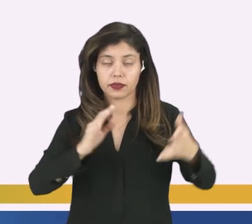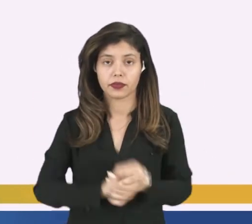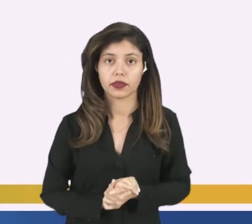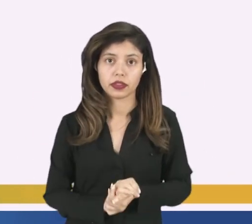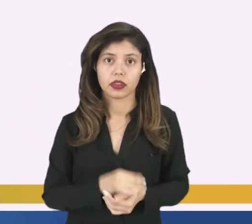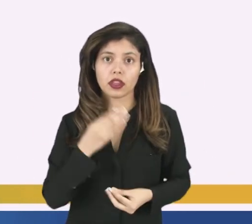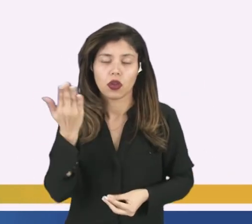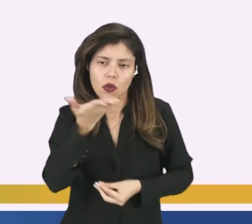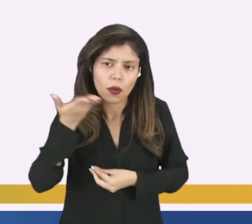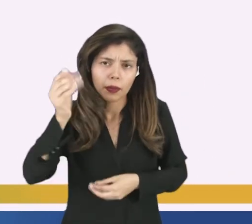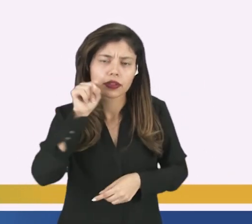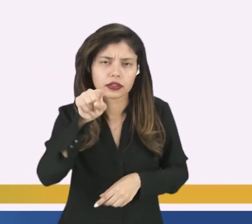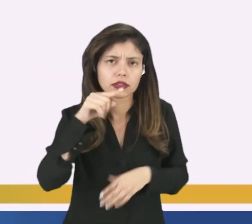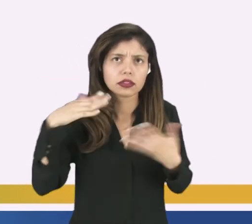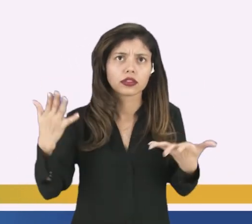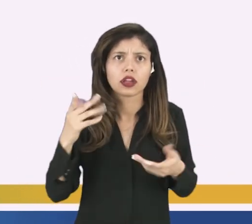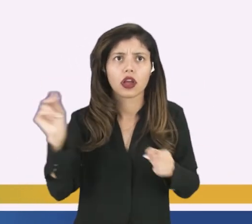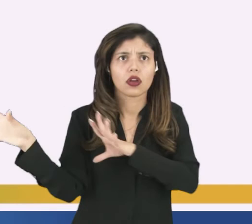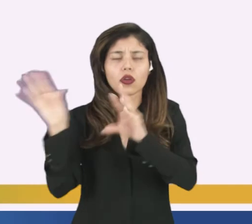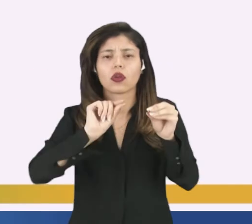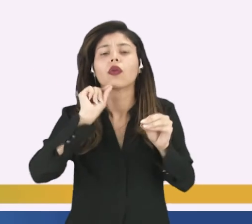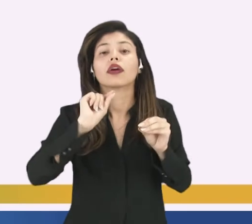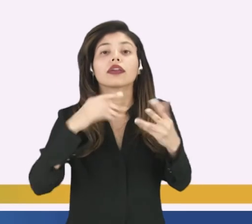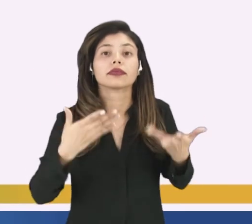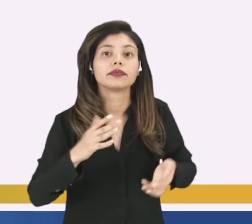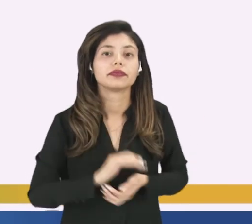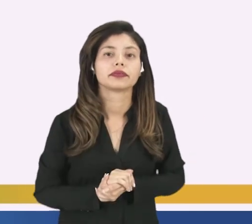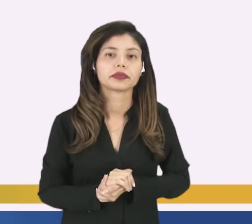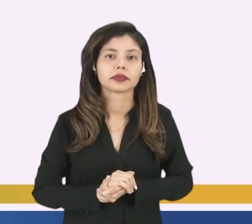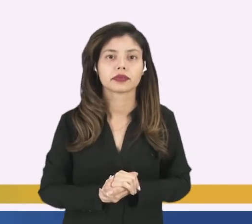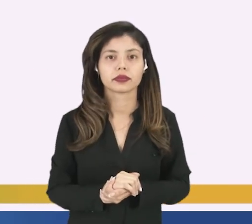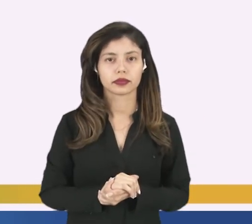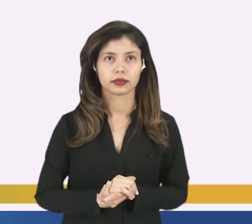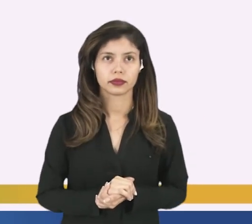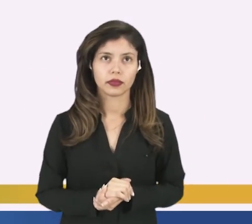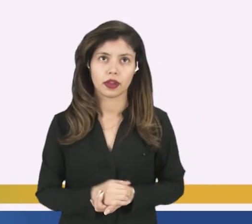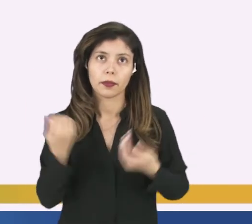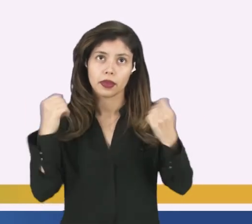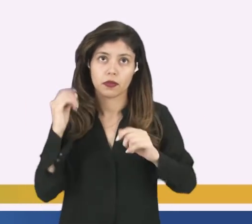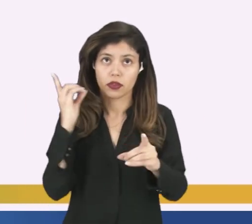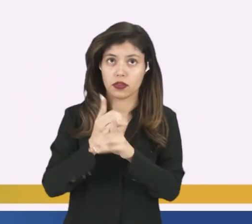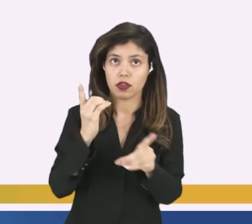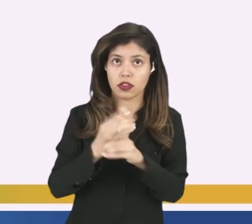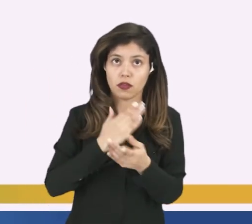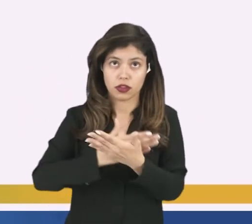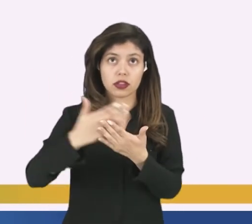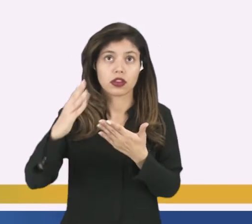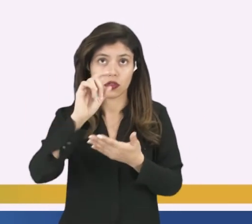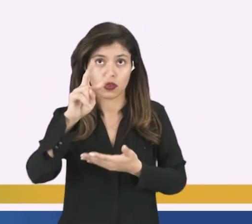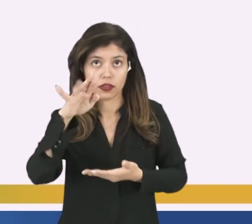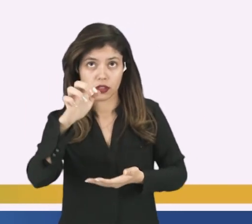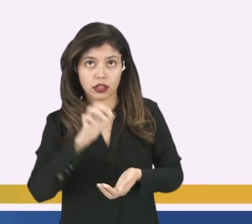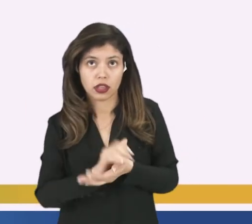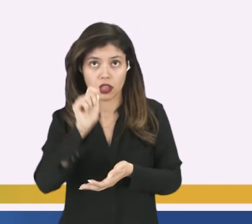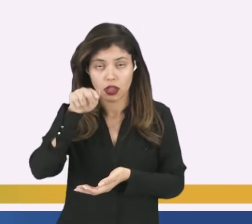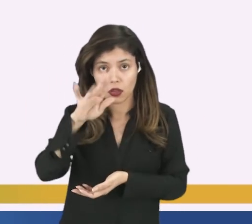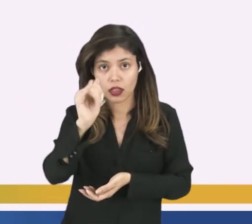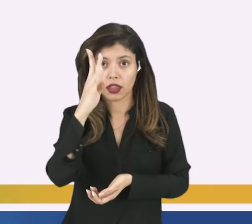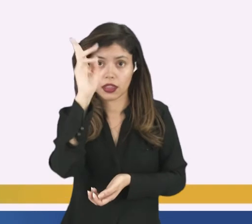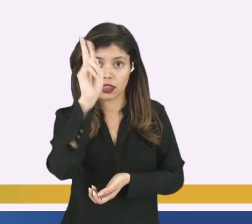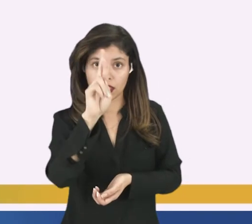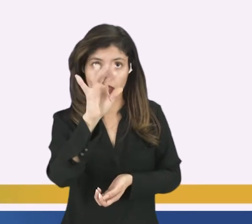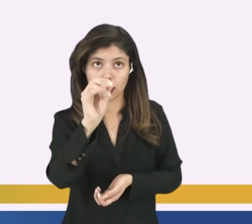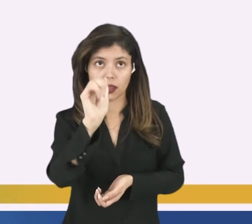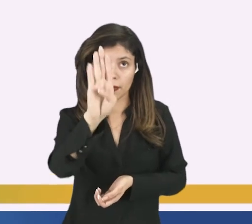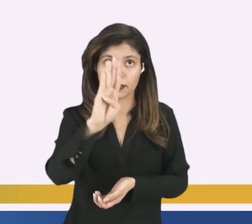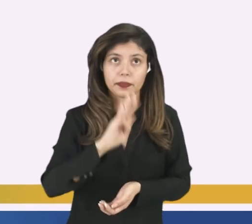é 16. Então, com base nisso, o que a gente colocou aqui, ó? Tá? Devemos encontrar um valor inicial do